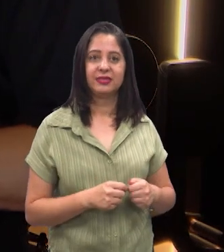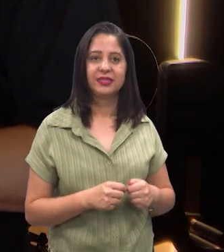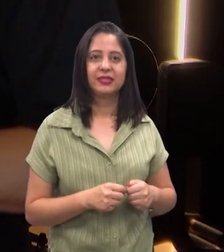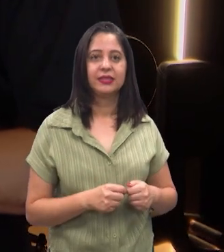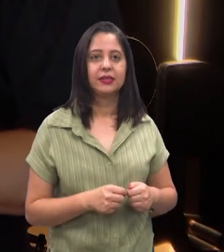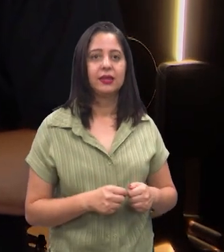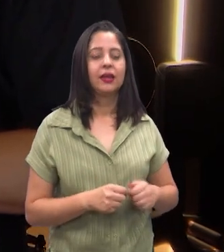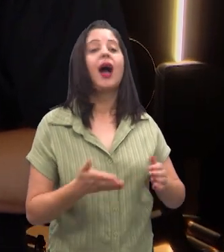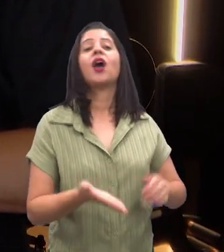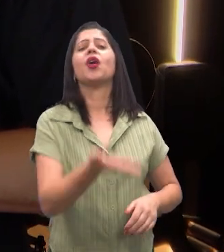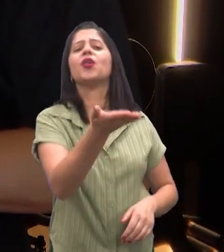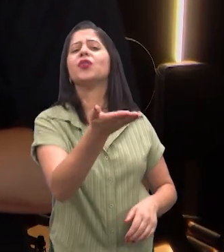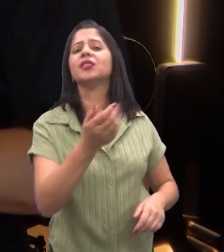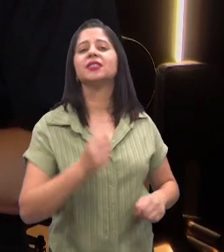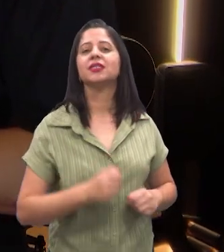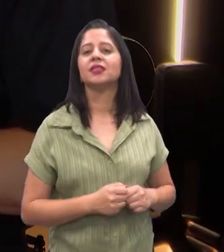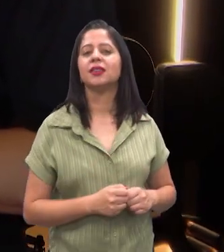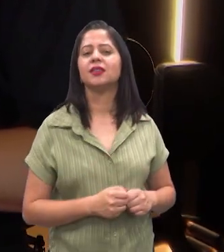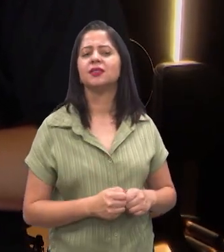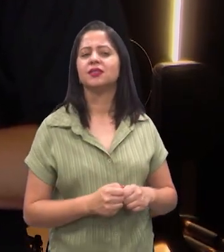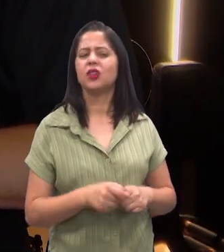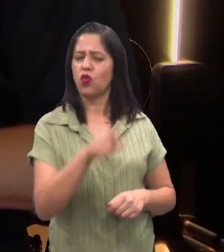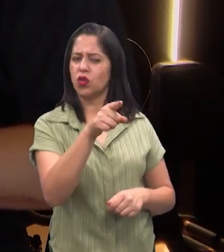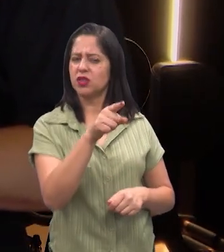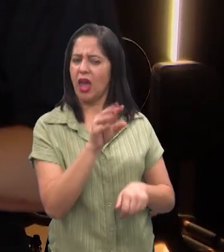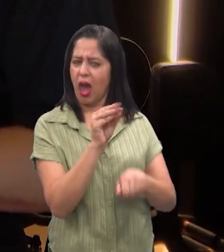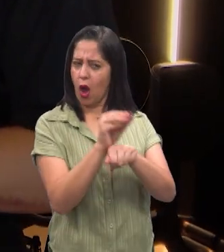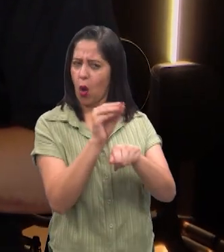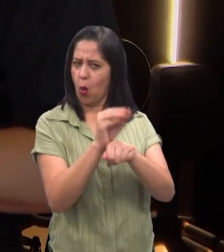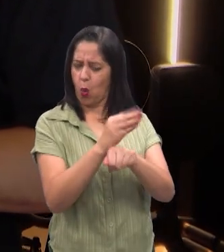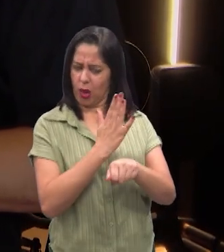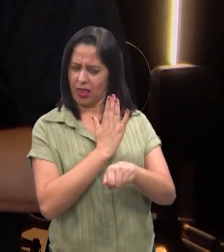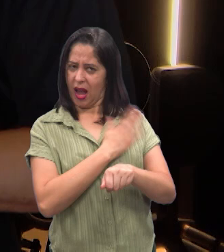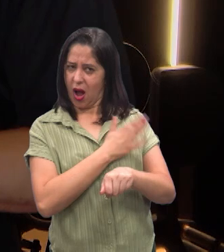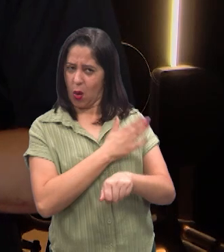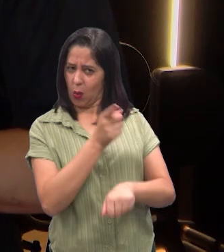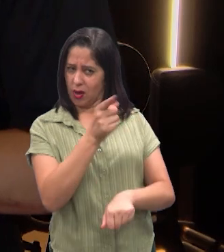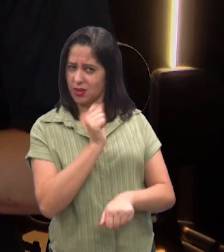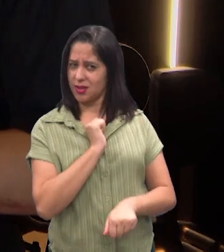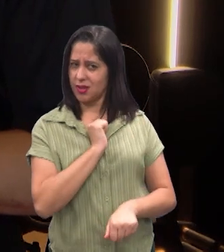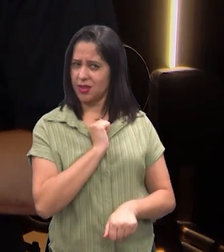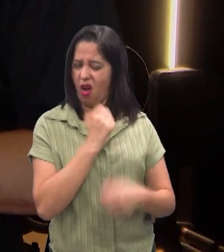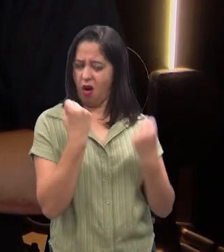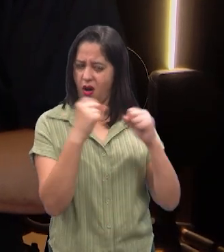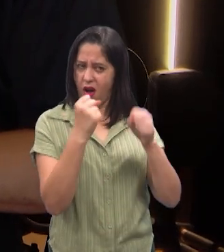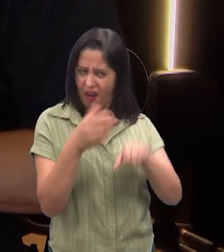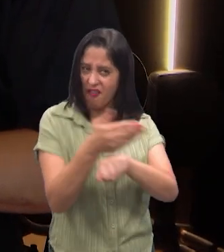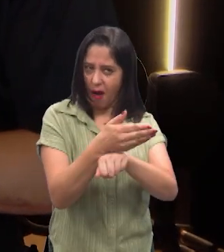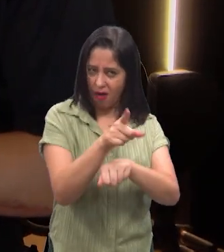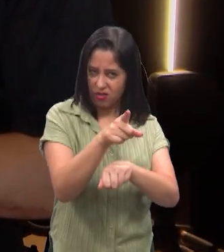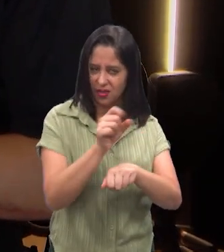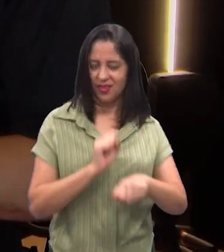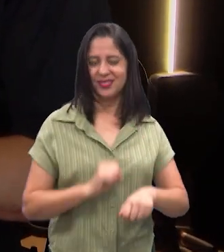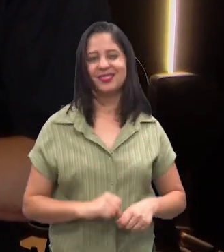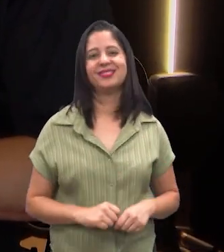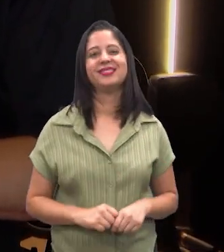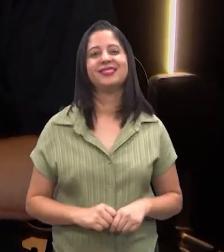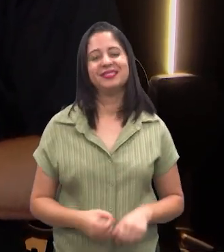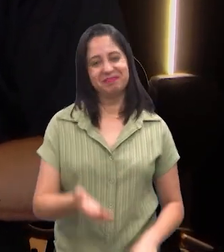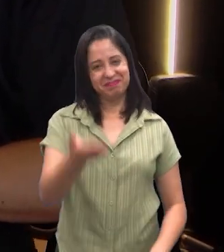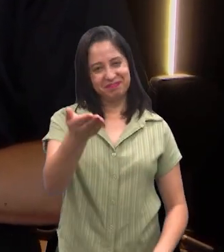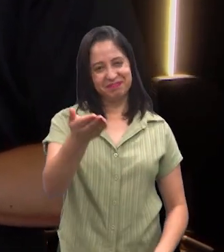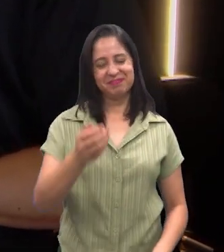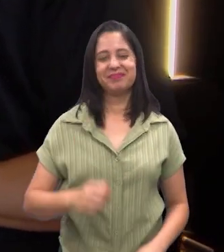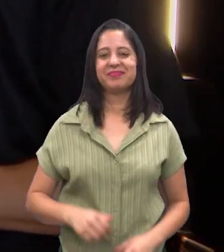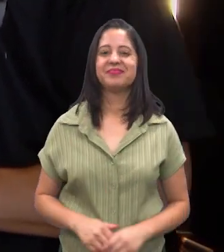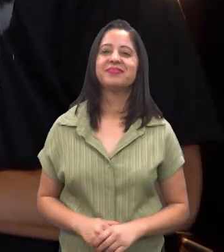né? E aí eu jogo para você ir para o estúdio. E aí, Gi, você está cuidando bem do seu coração, fazendo atividade física?